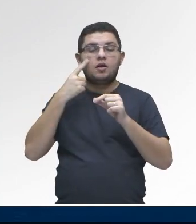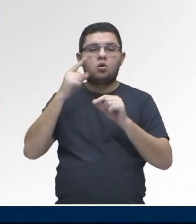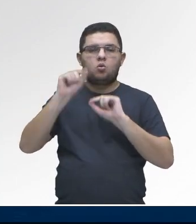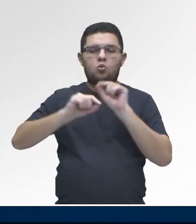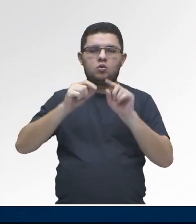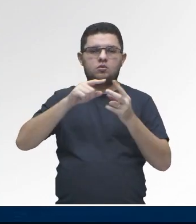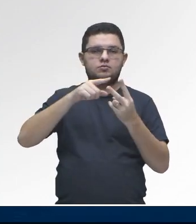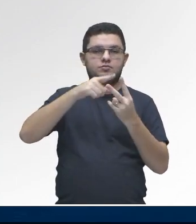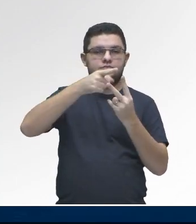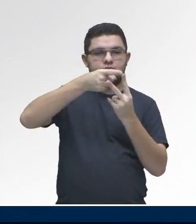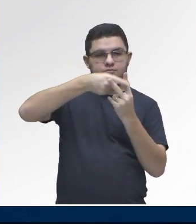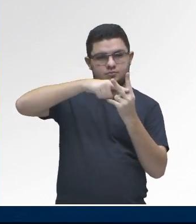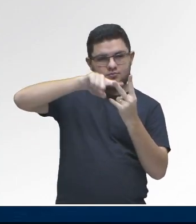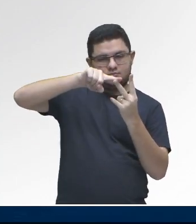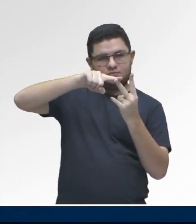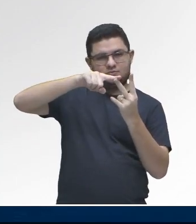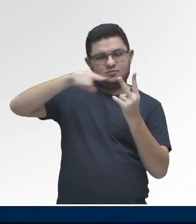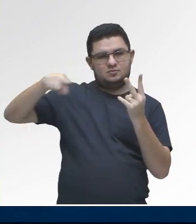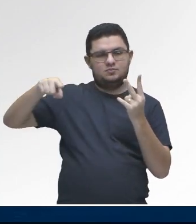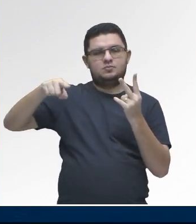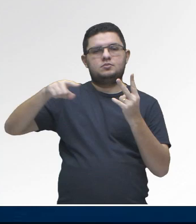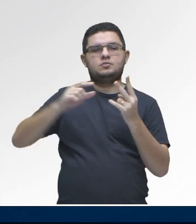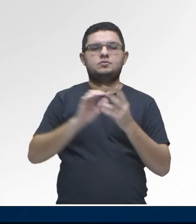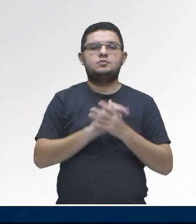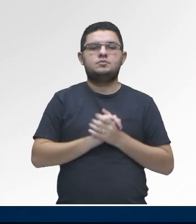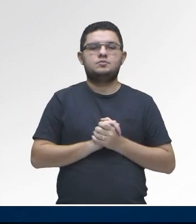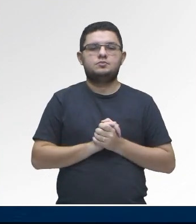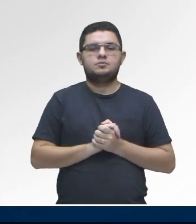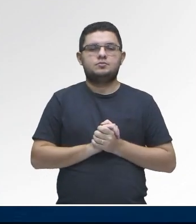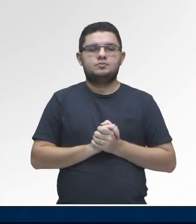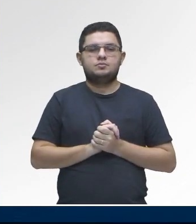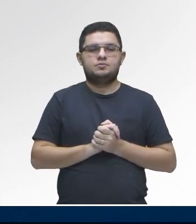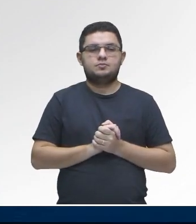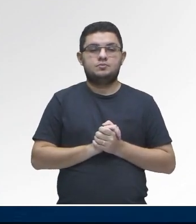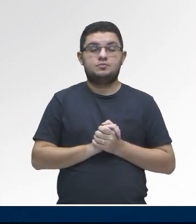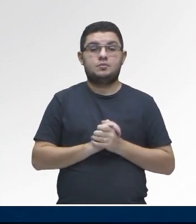Né? Resolvendo essa divisão,